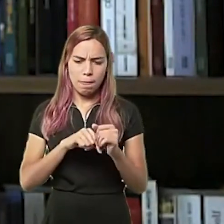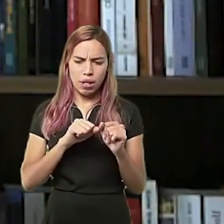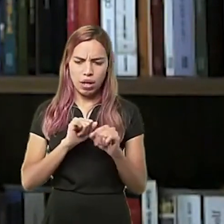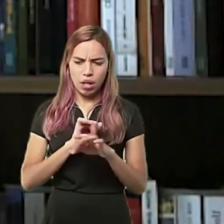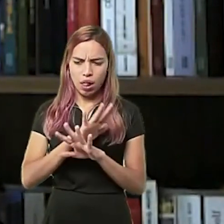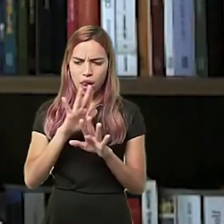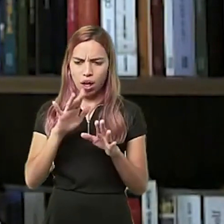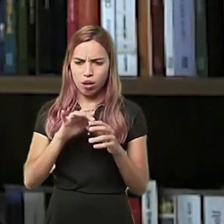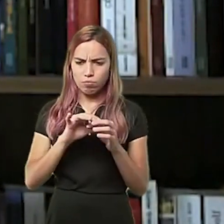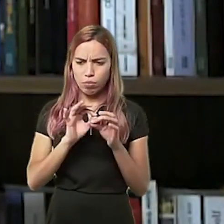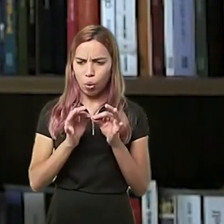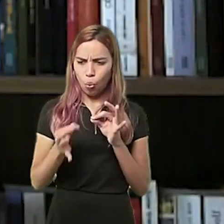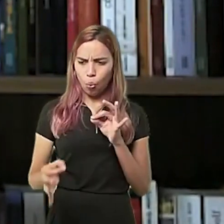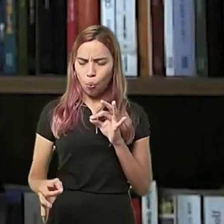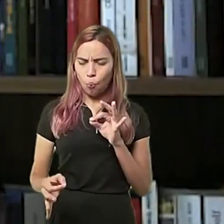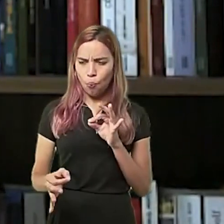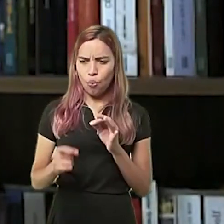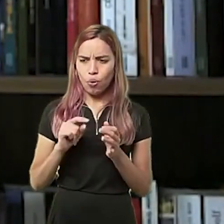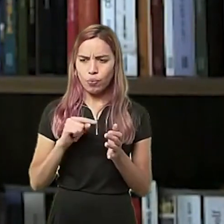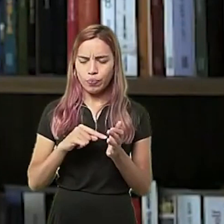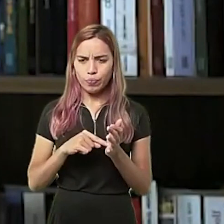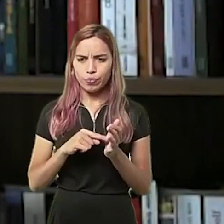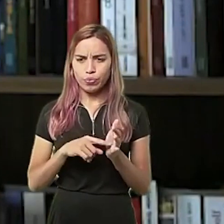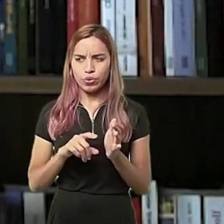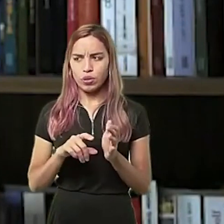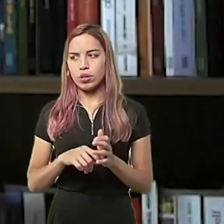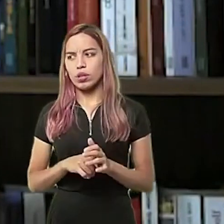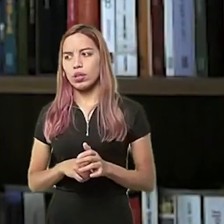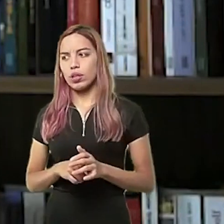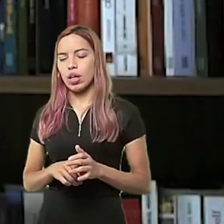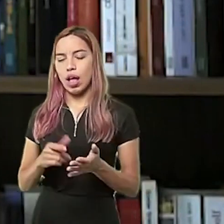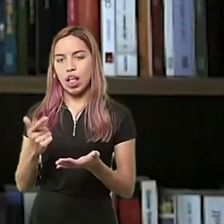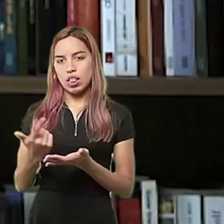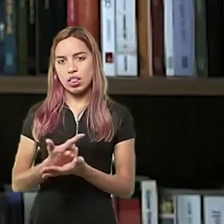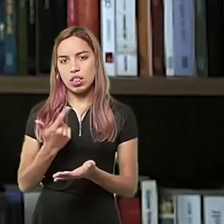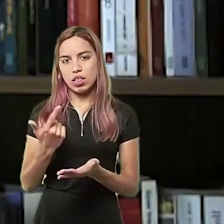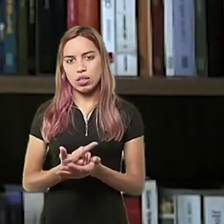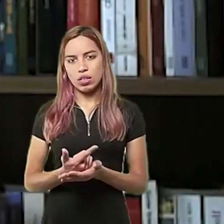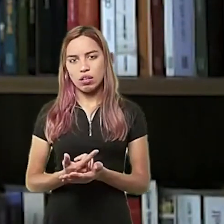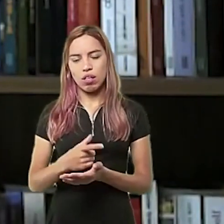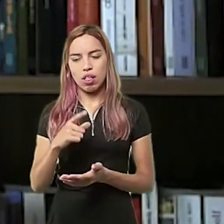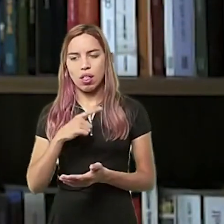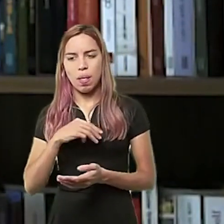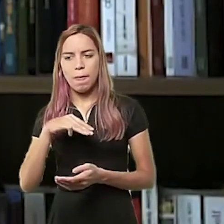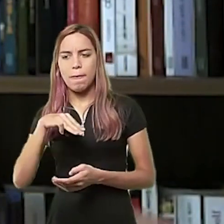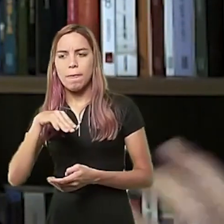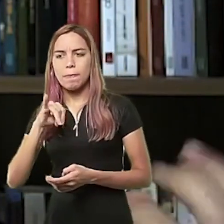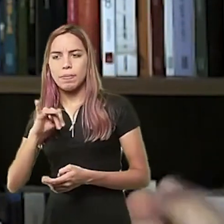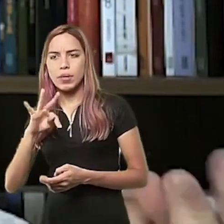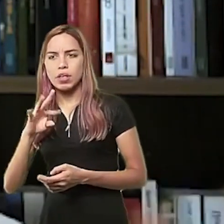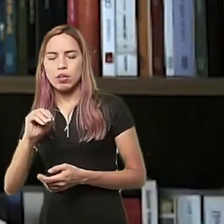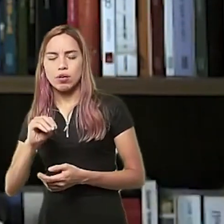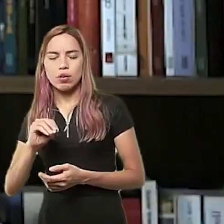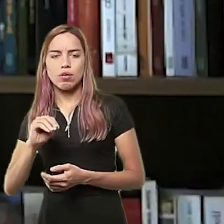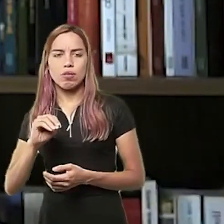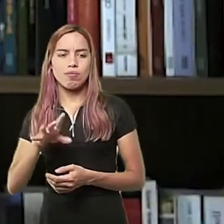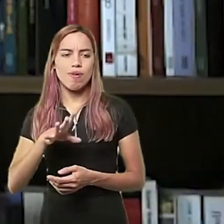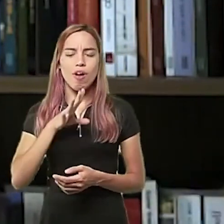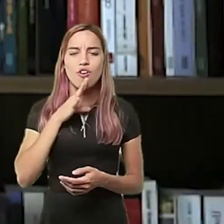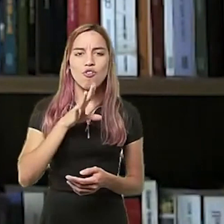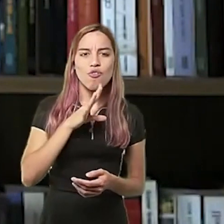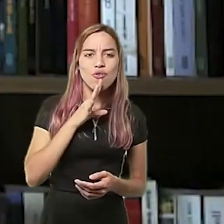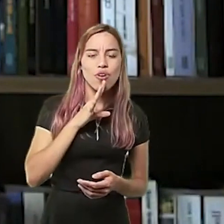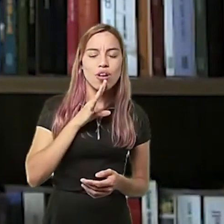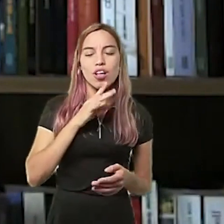literatura. Para ele, a literatura era todo o ímpeto de criação, os mitos, as conversas, né? As histórias que